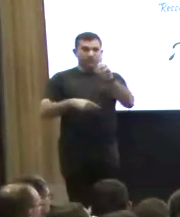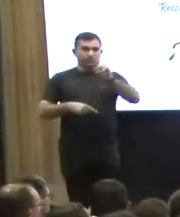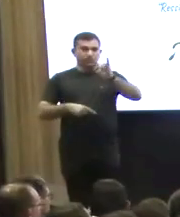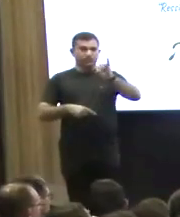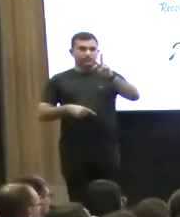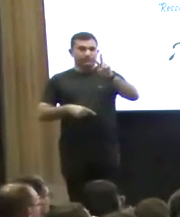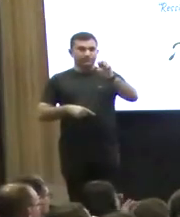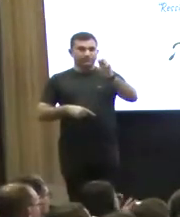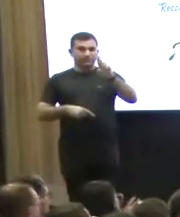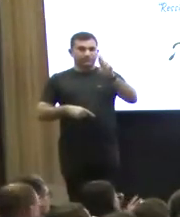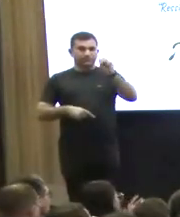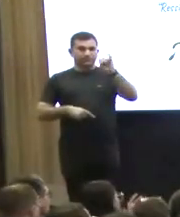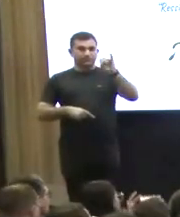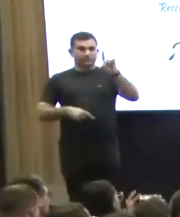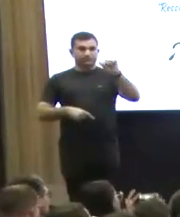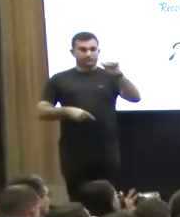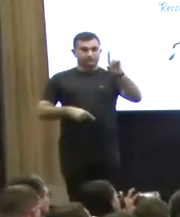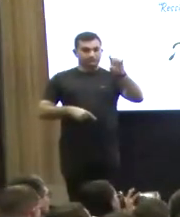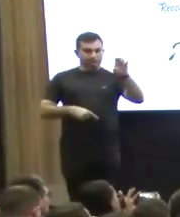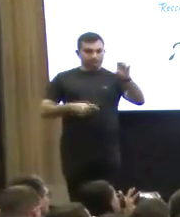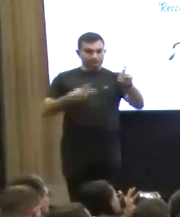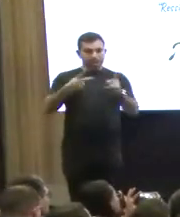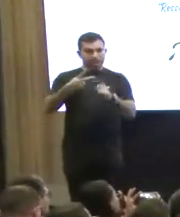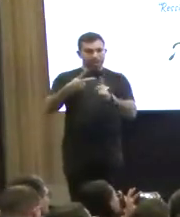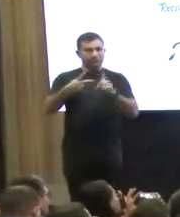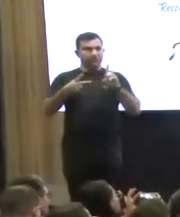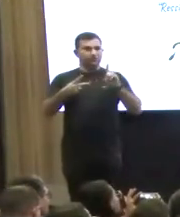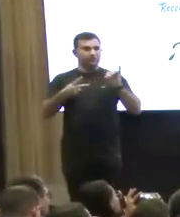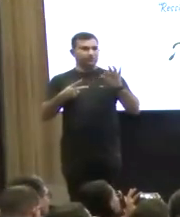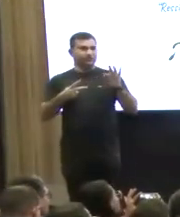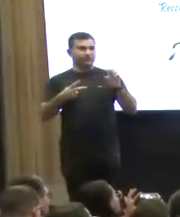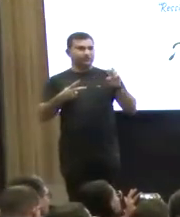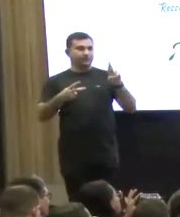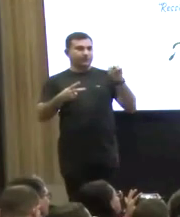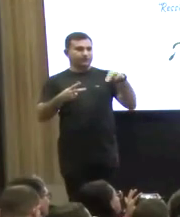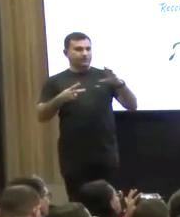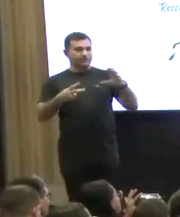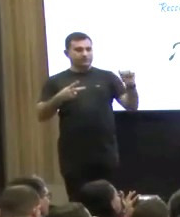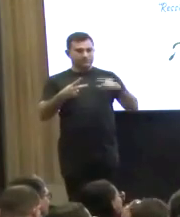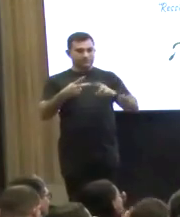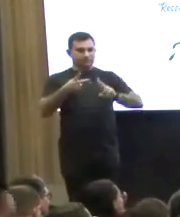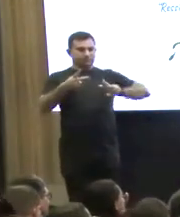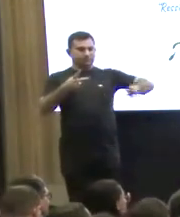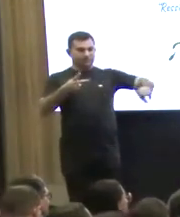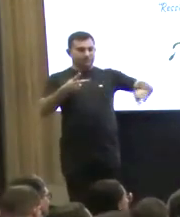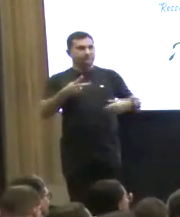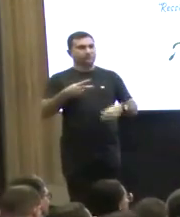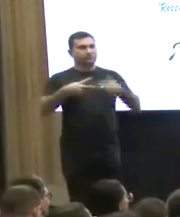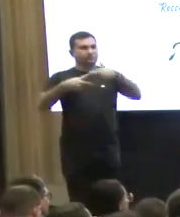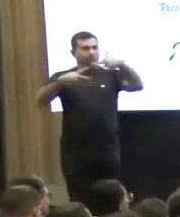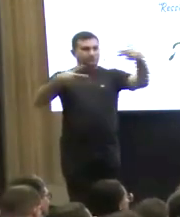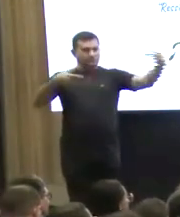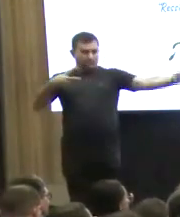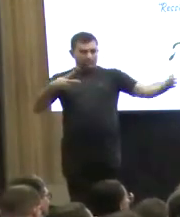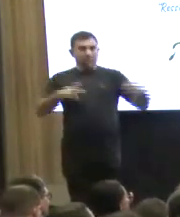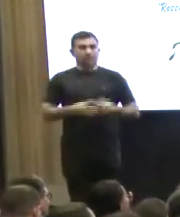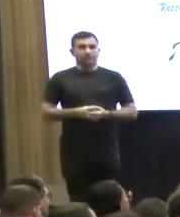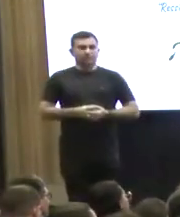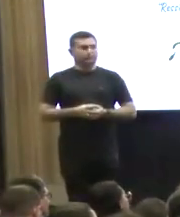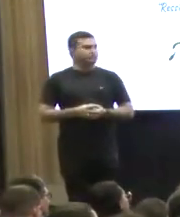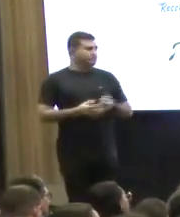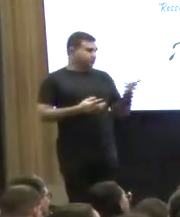diferença. Professora Nilma, você podia falar um pouquinho para a gente sobre essas duas palavras, diversidade e diferença? Obrigado, novamente, seja bem-vinda.